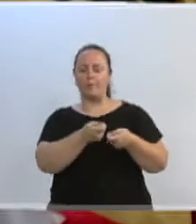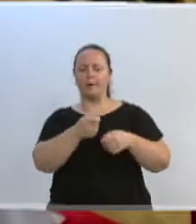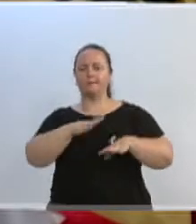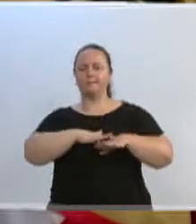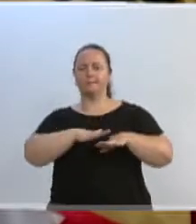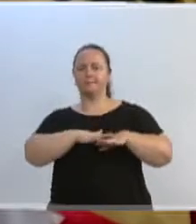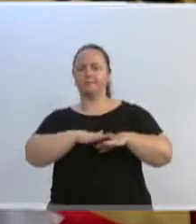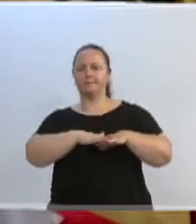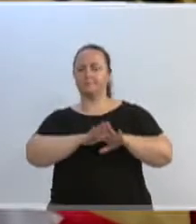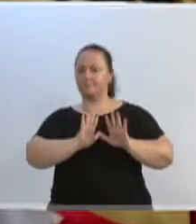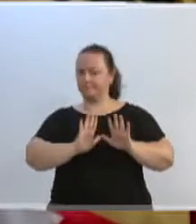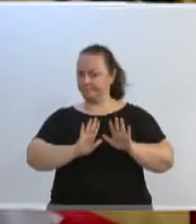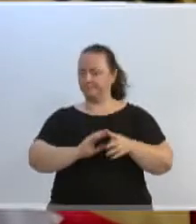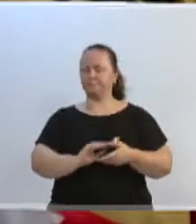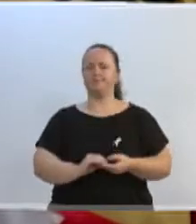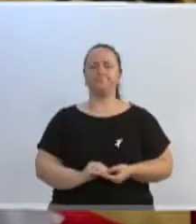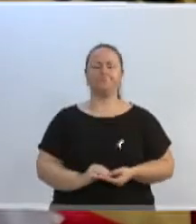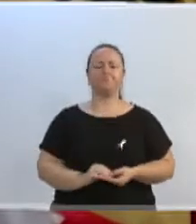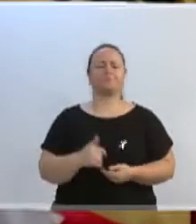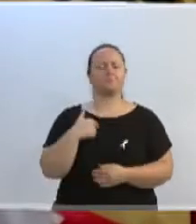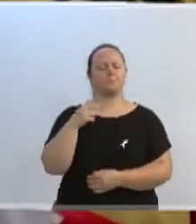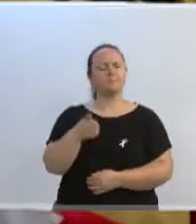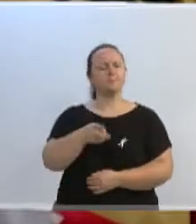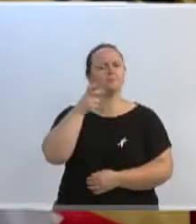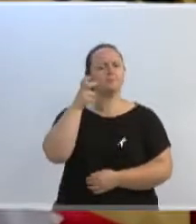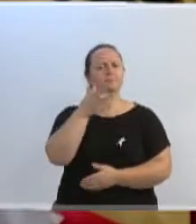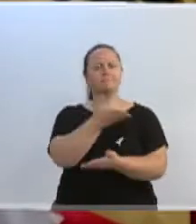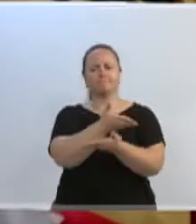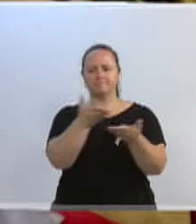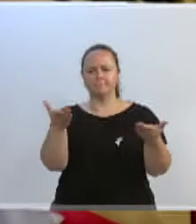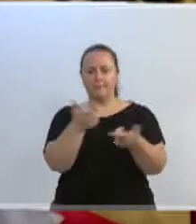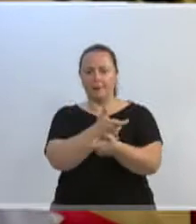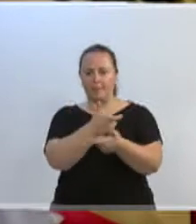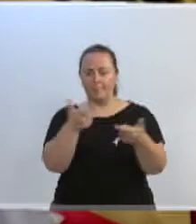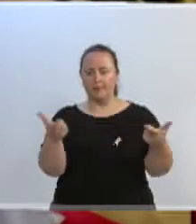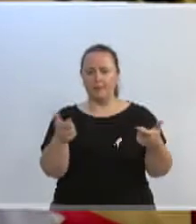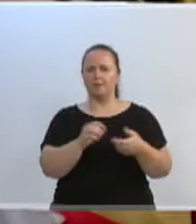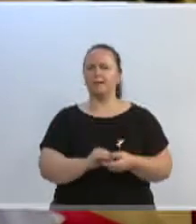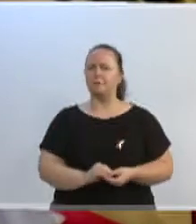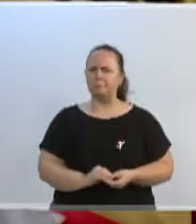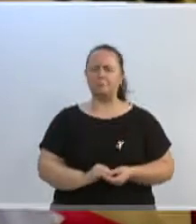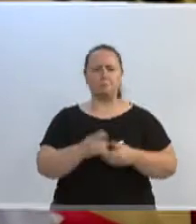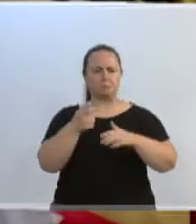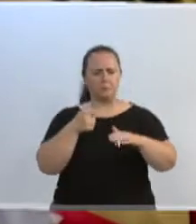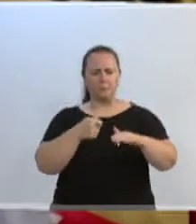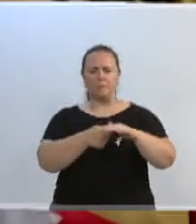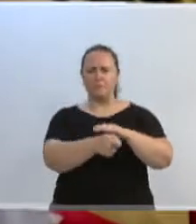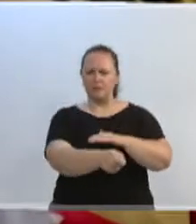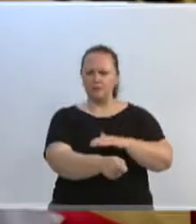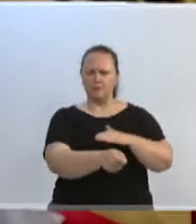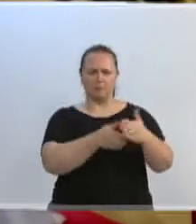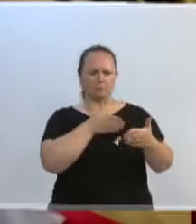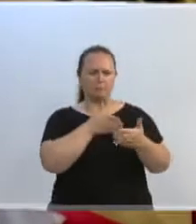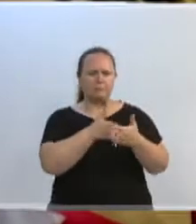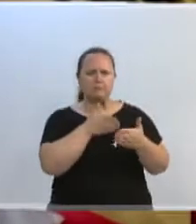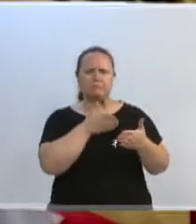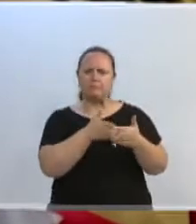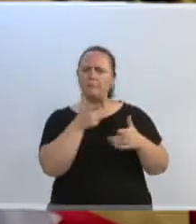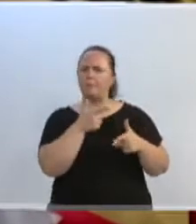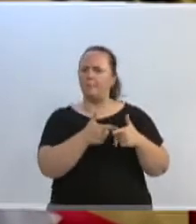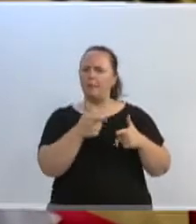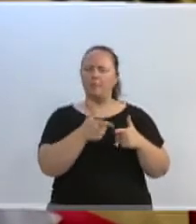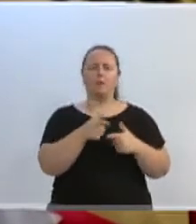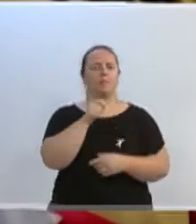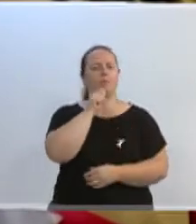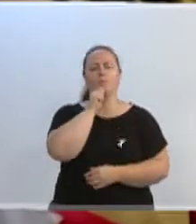principais pedidos aqui, eu acho que a questão do investimento eu não vejo um grande empecilho. A gente sabe